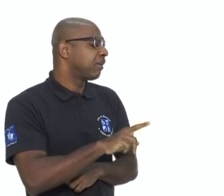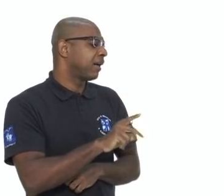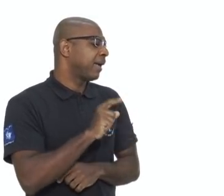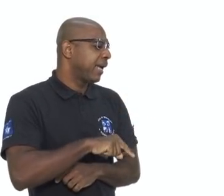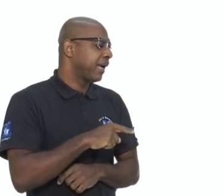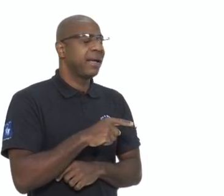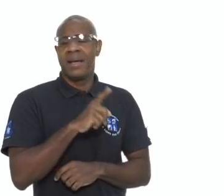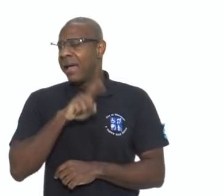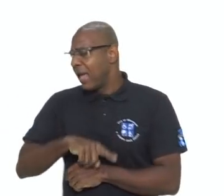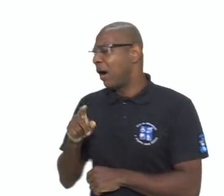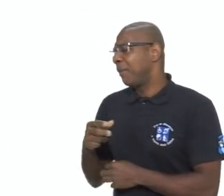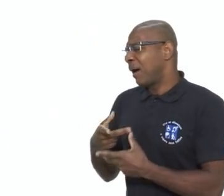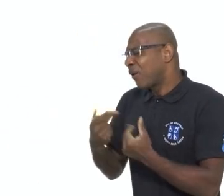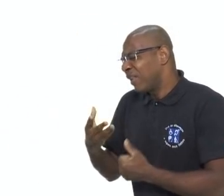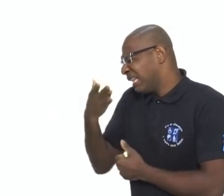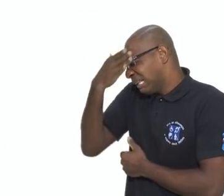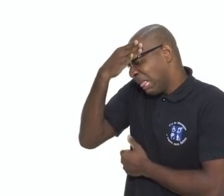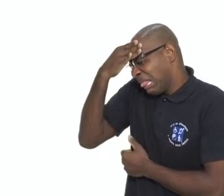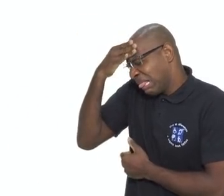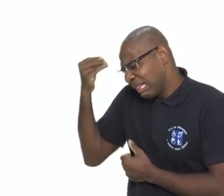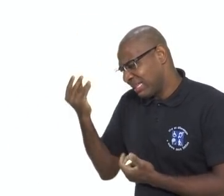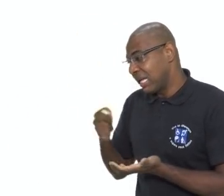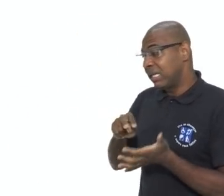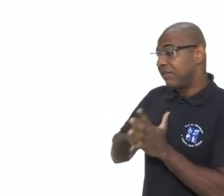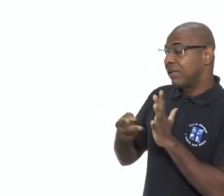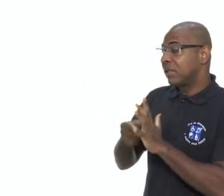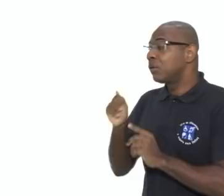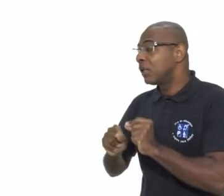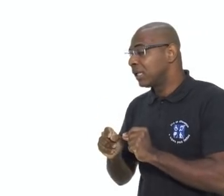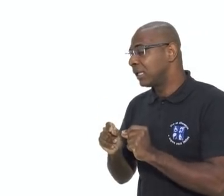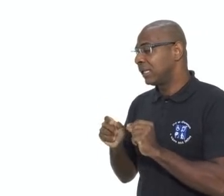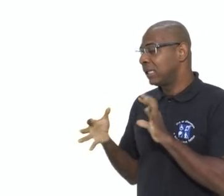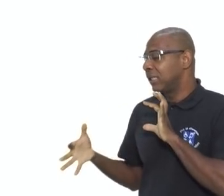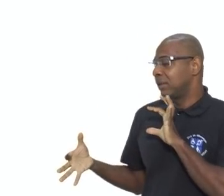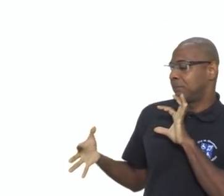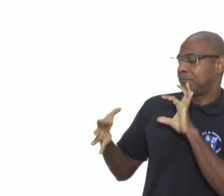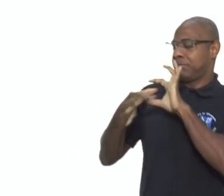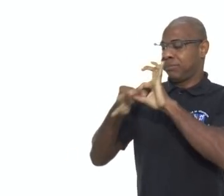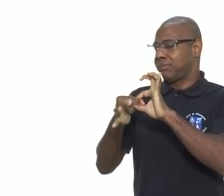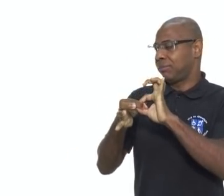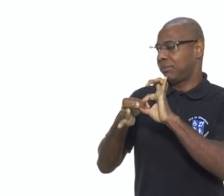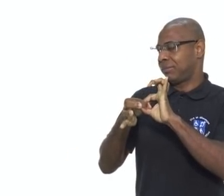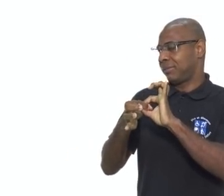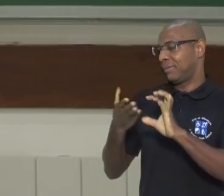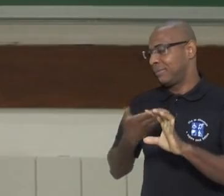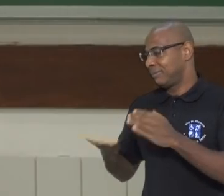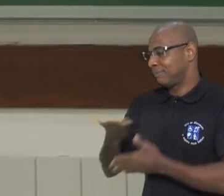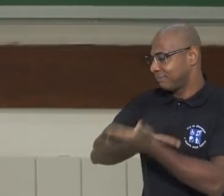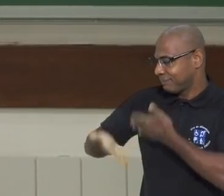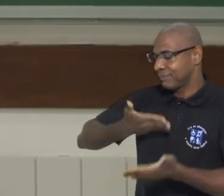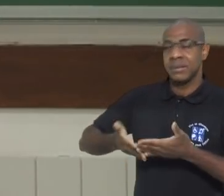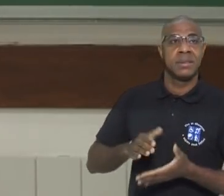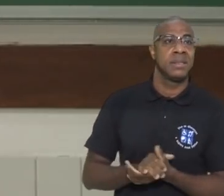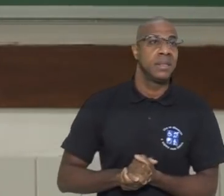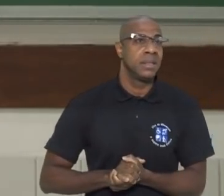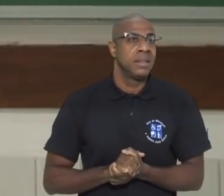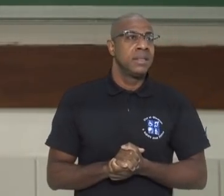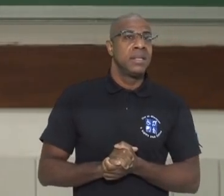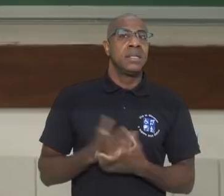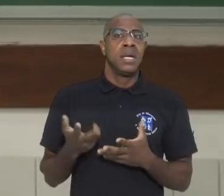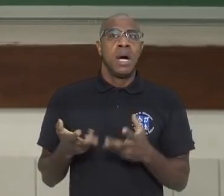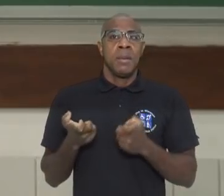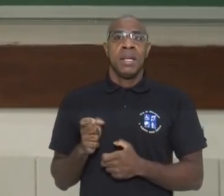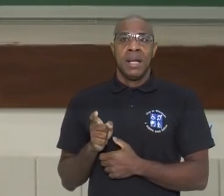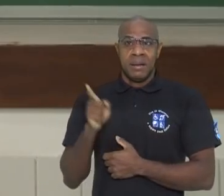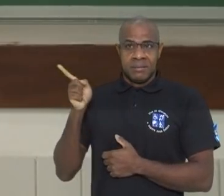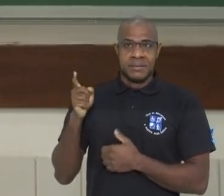esquecida, disse a raposa. Significa criar laços. Então, observe aqui